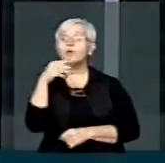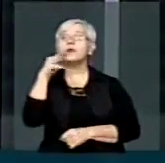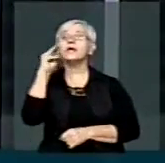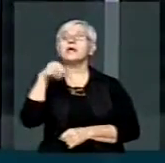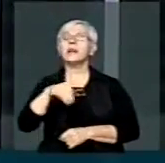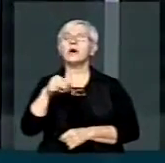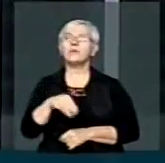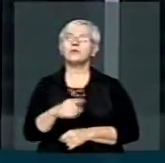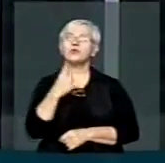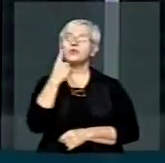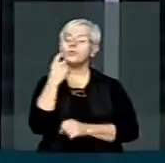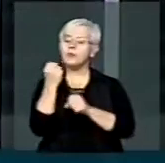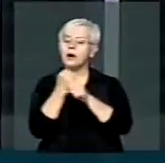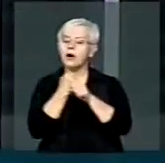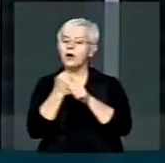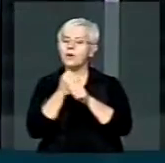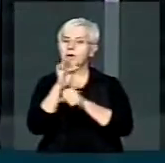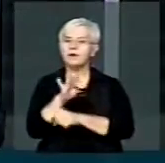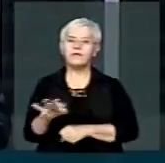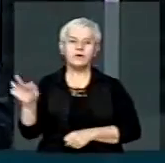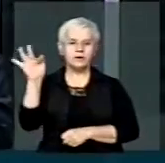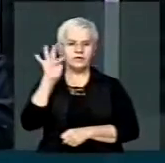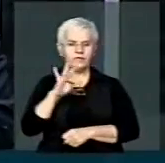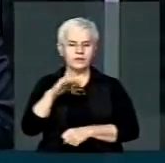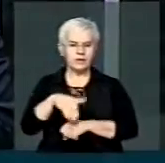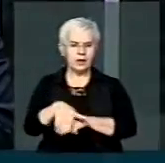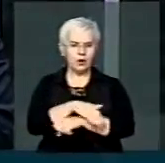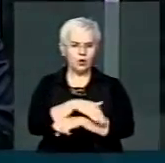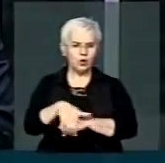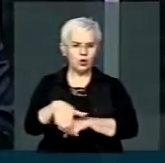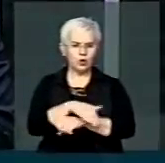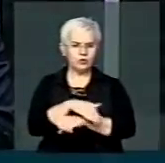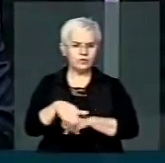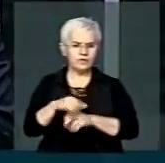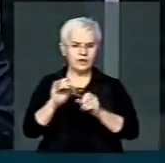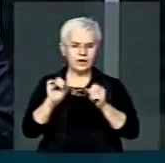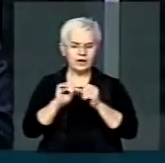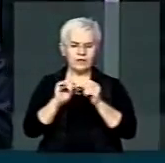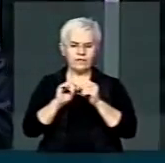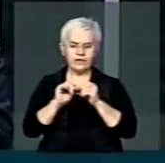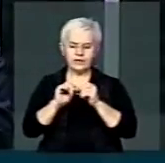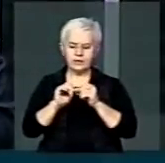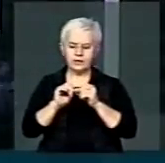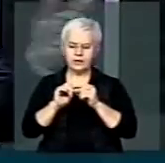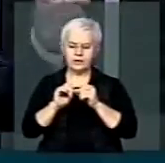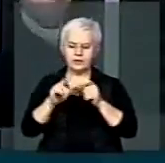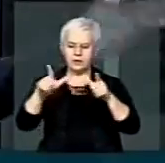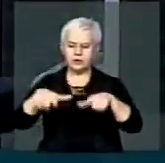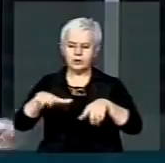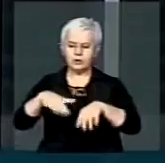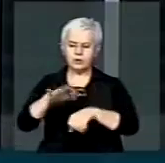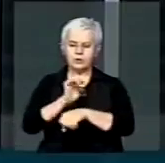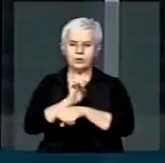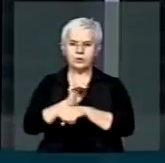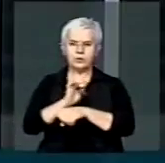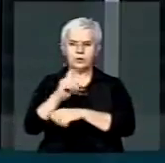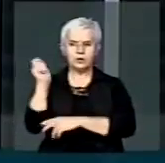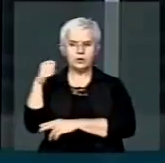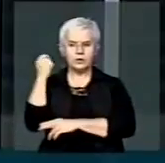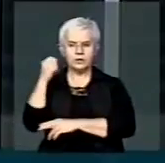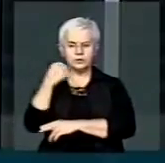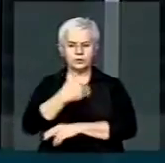presidente, uma obra federal de rodovia que tenha sido feita no estado do Rio Grande do Sul, pelo governo que nos